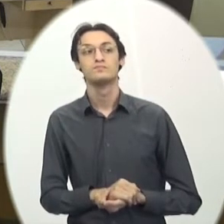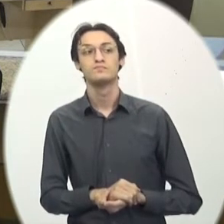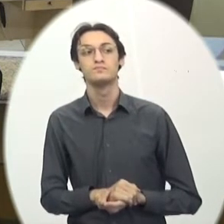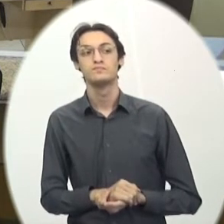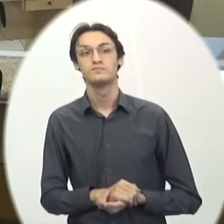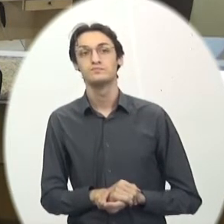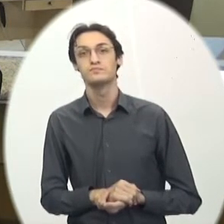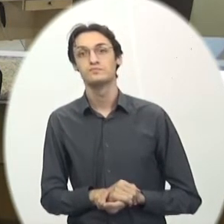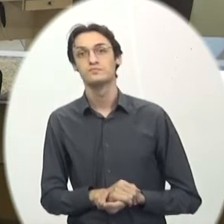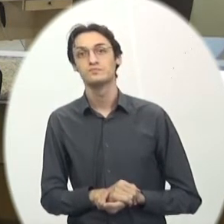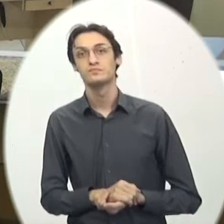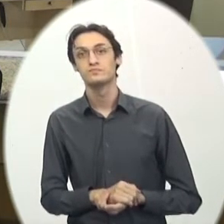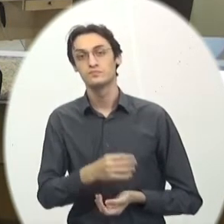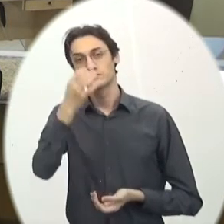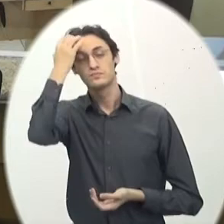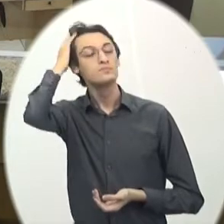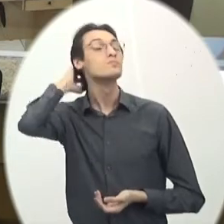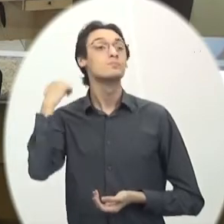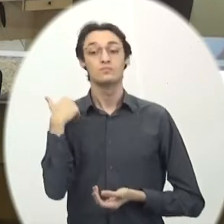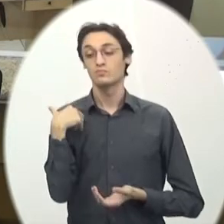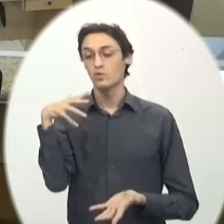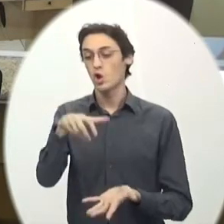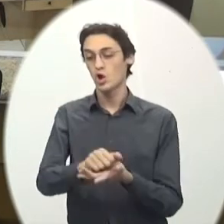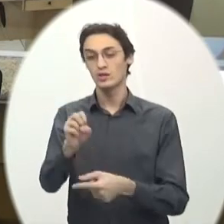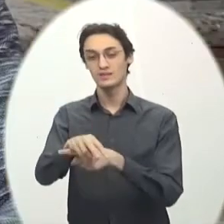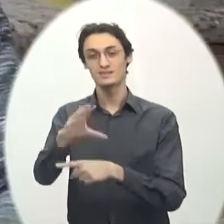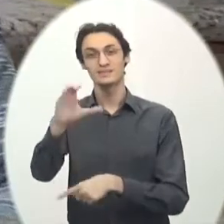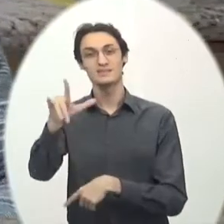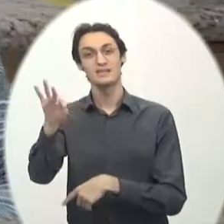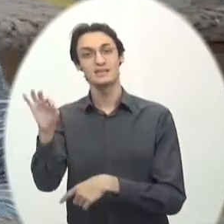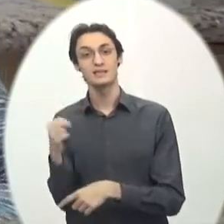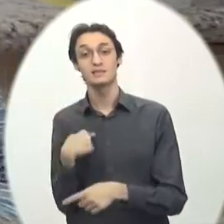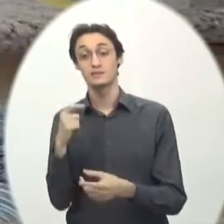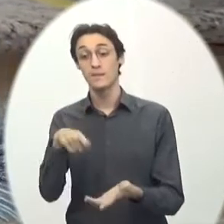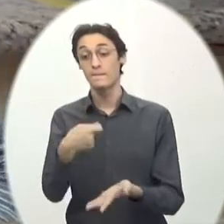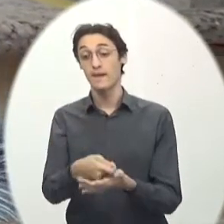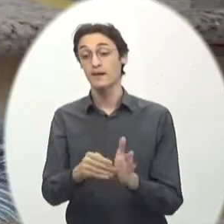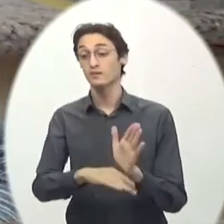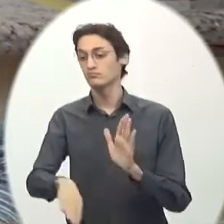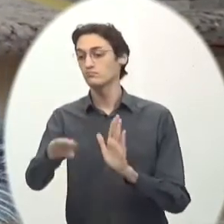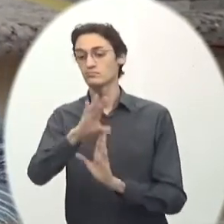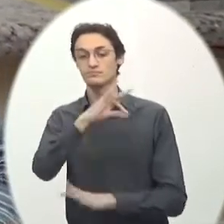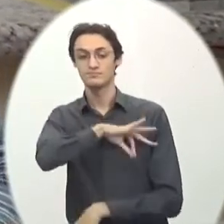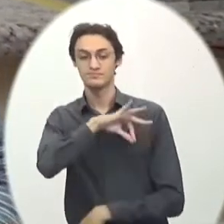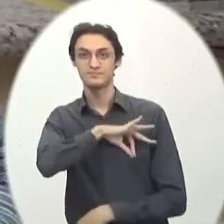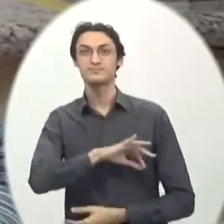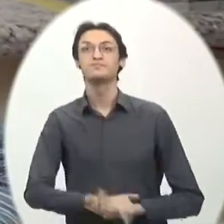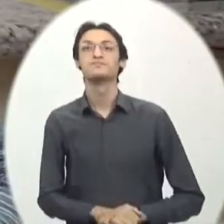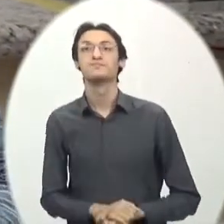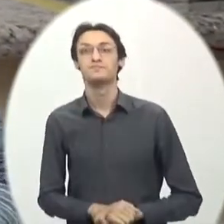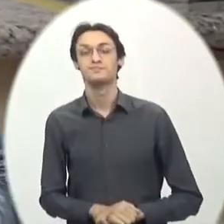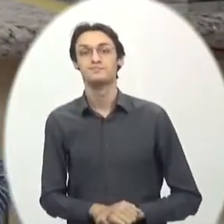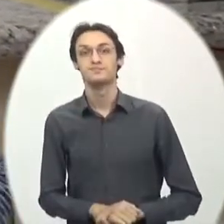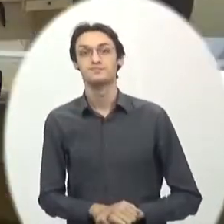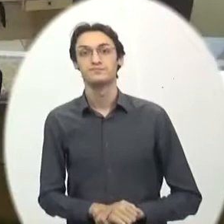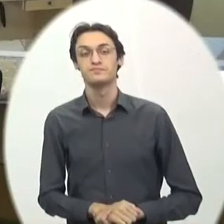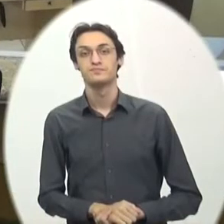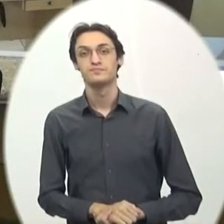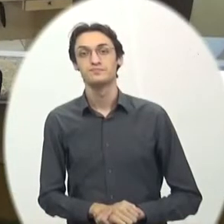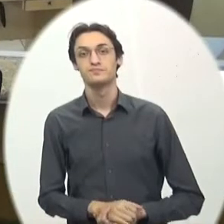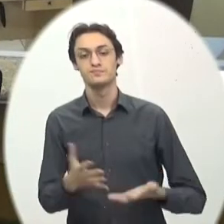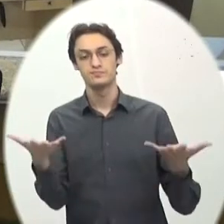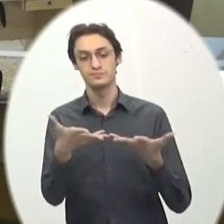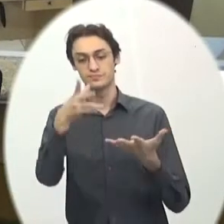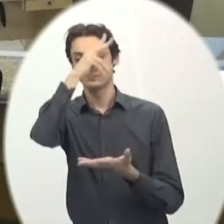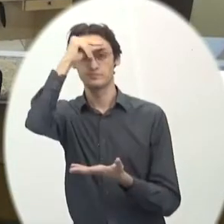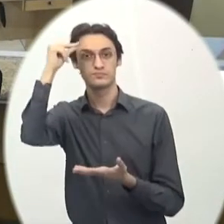do possível, não contratar a CLT, porque senão seria muito maior o valor. Sim, aí os encargos, tudo, imagina. Exatamente. Então é que hoje a prefeitura fez